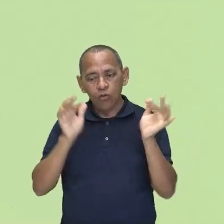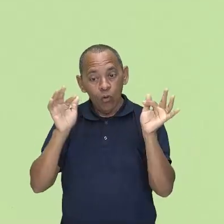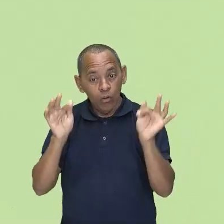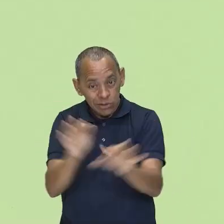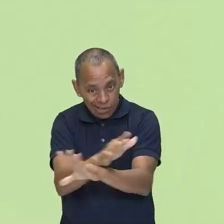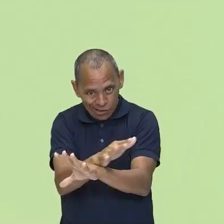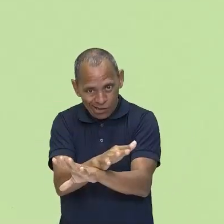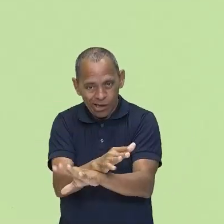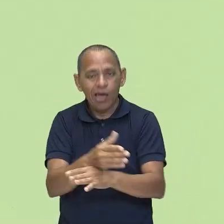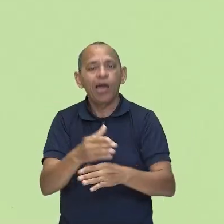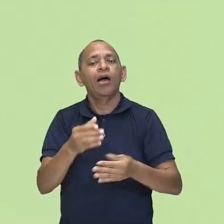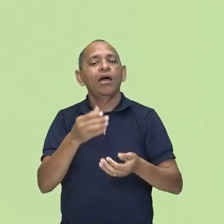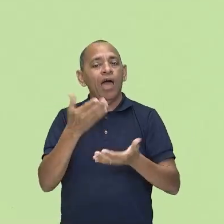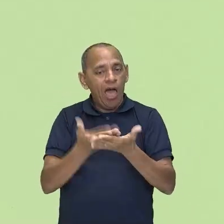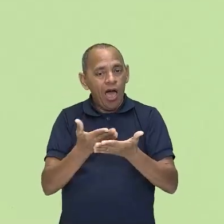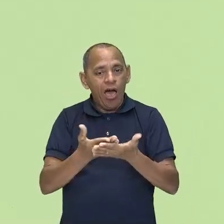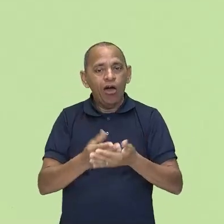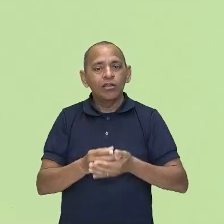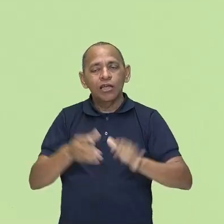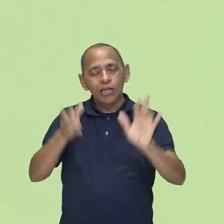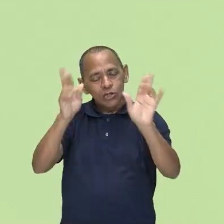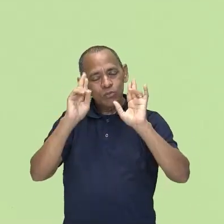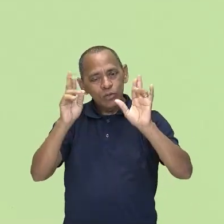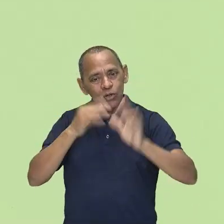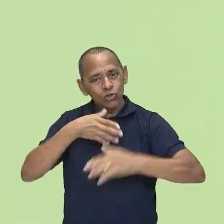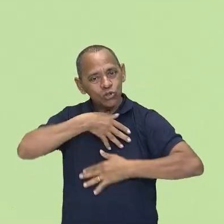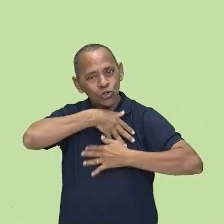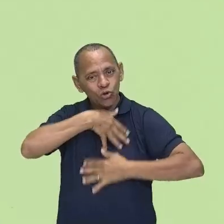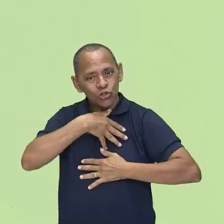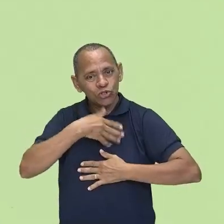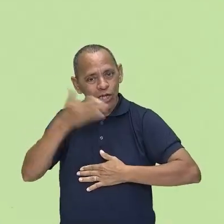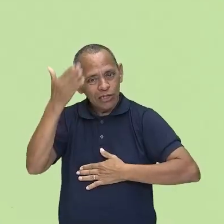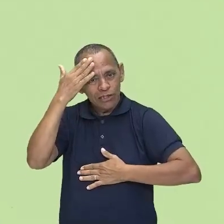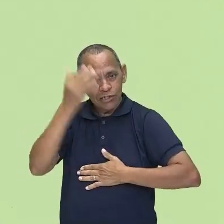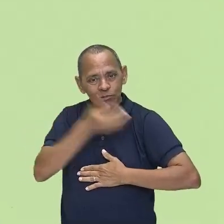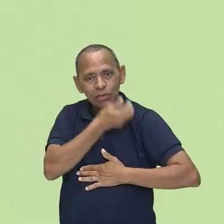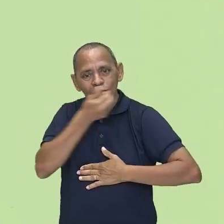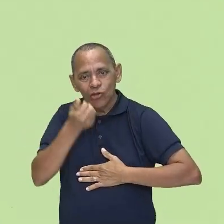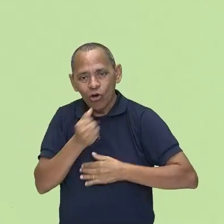que vocês tenham gostado, entendido aí um pouco mais sobre a energia nuclear,